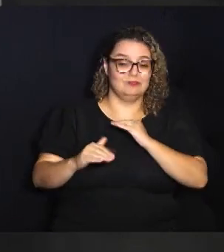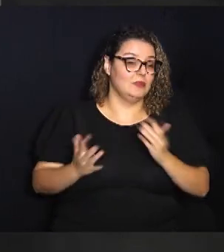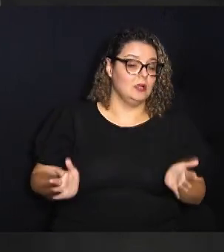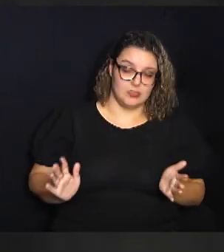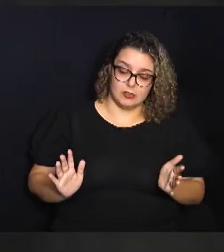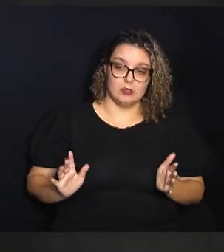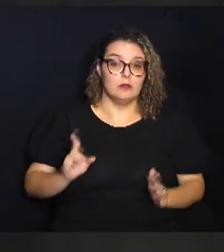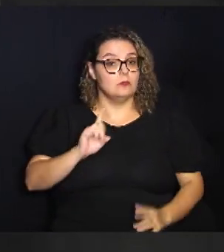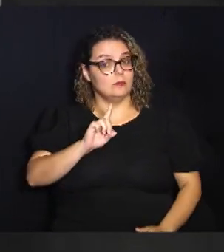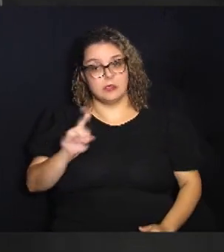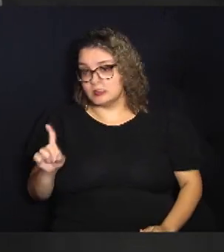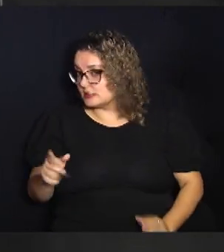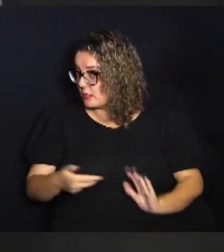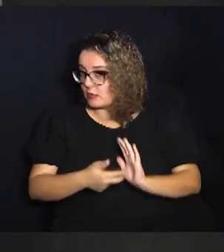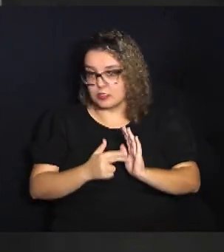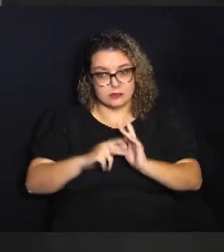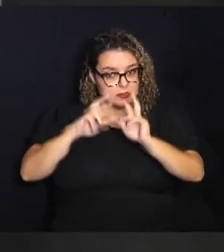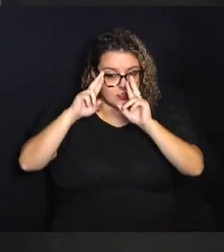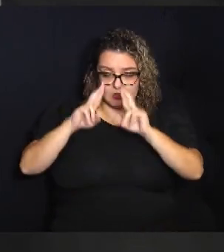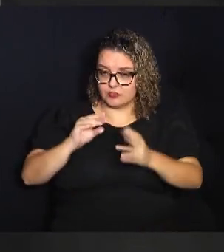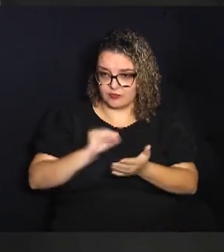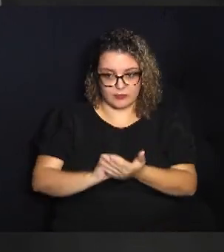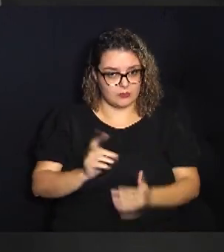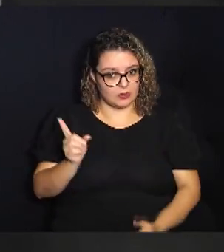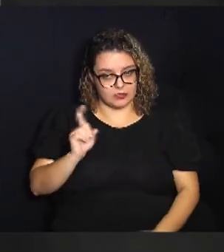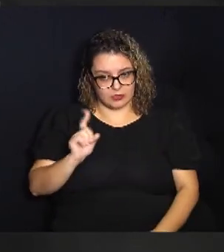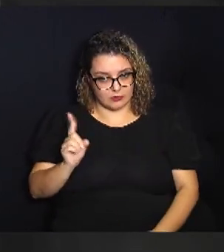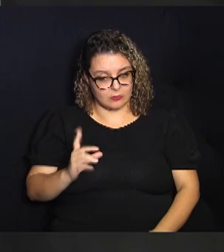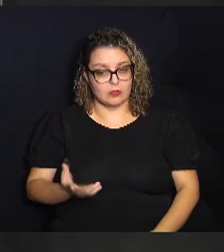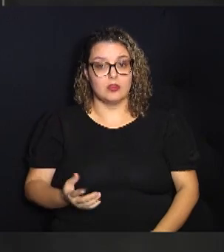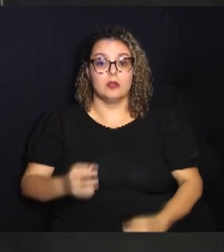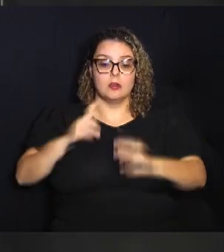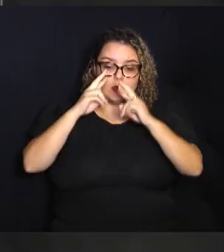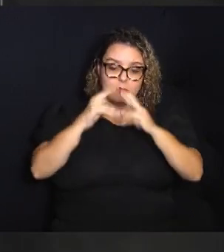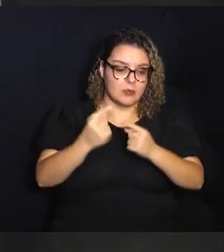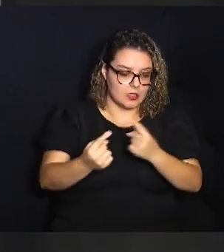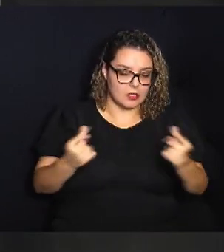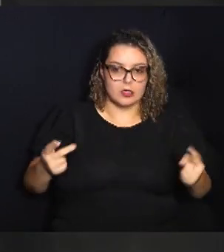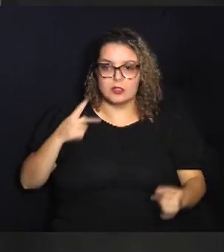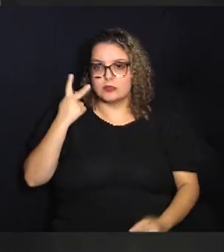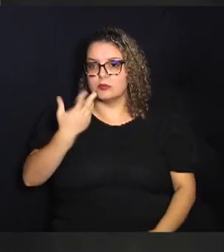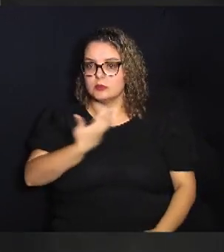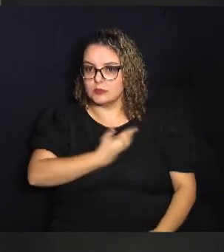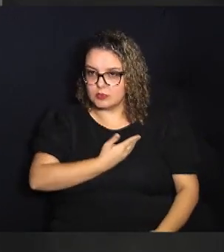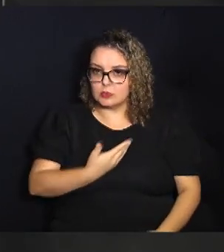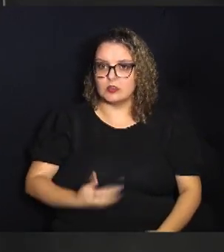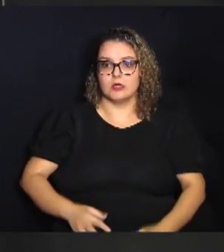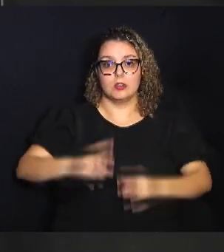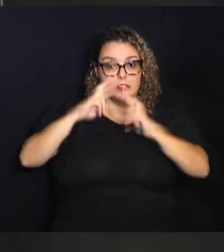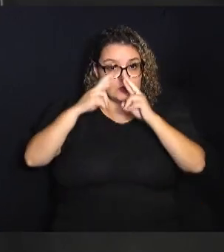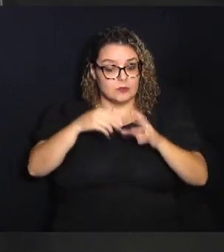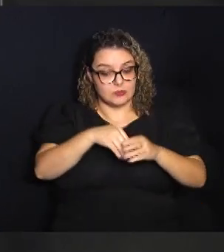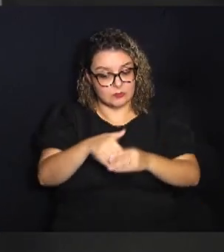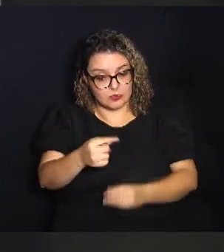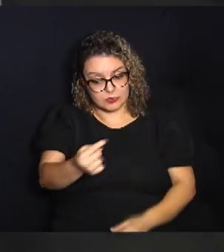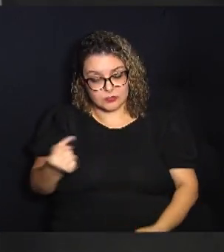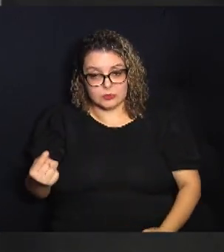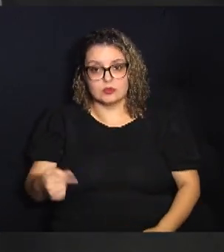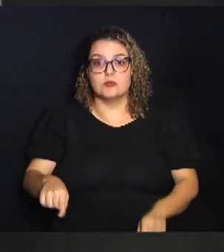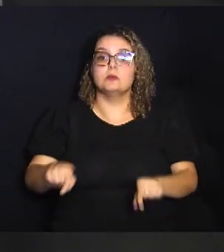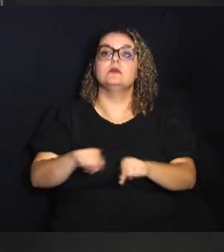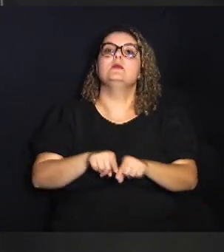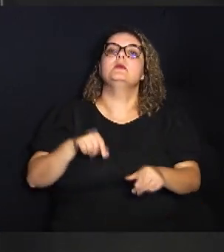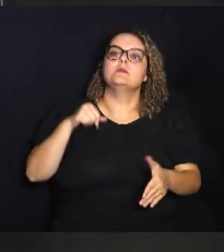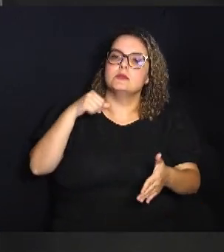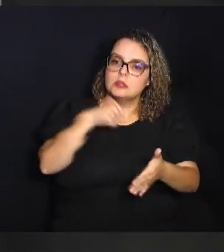de desrespeitar. Correto. Então eu respeito cada um dos meus parlamentares, respeito o voto de cada um, mas também